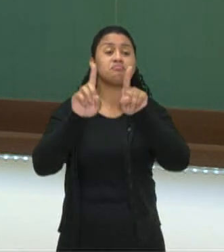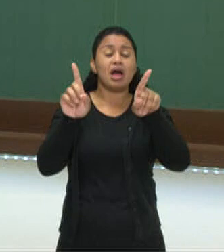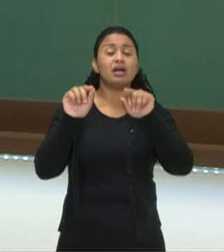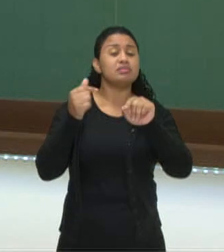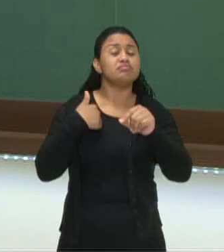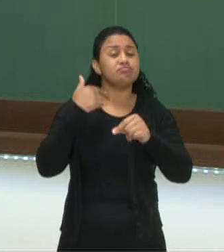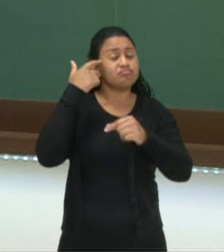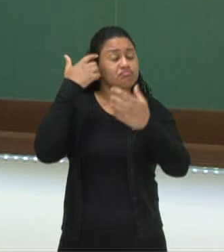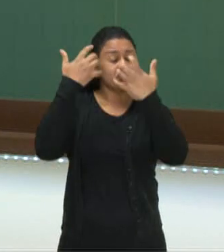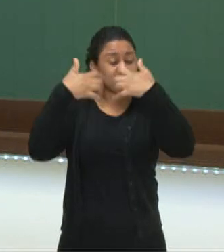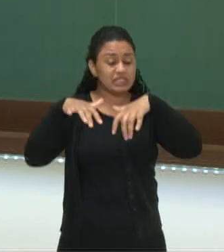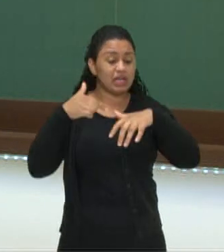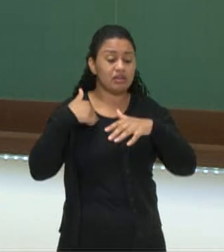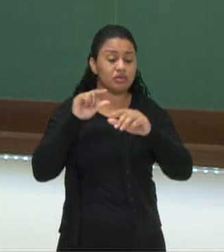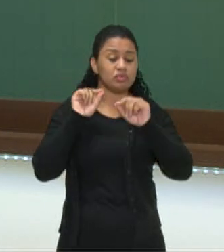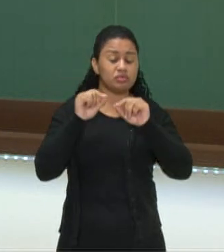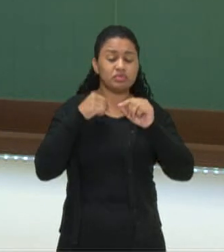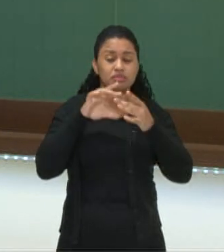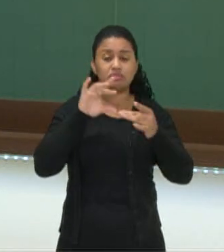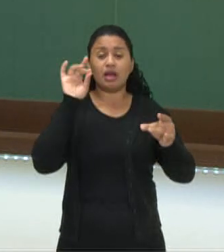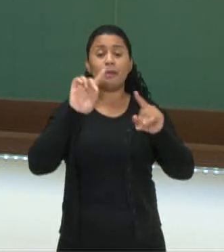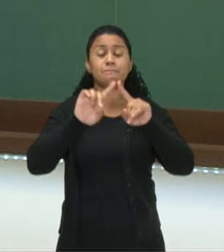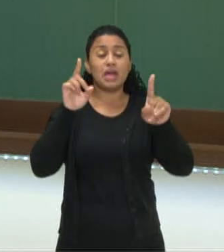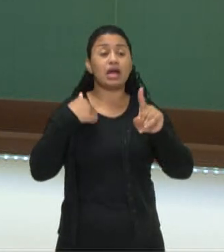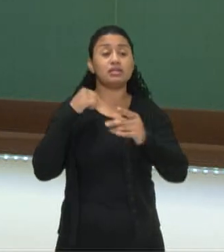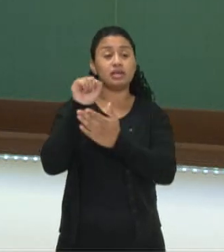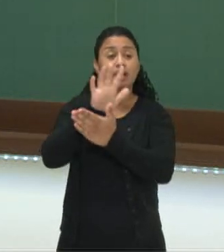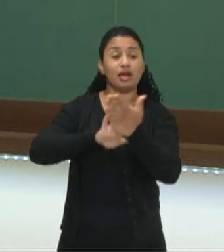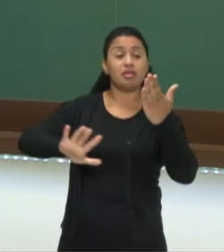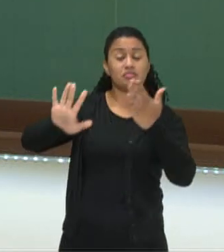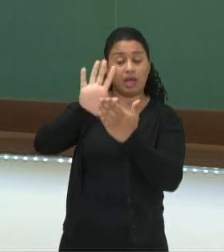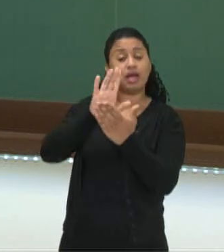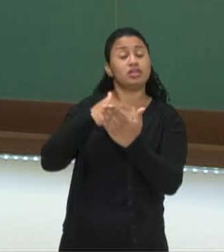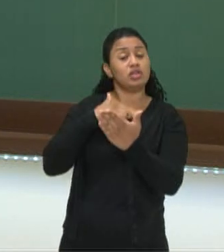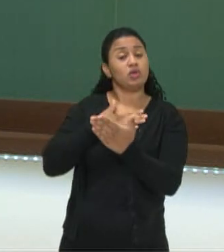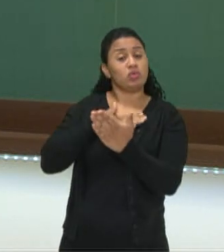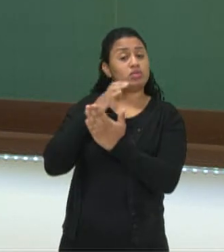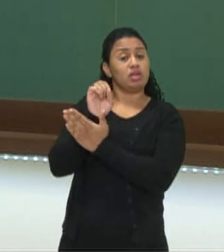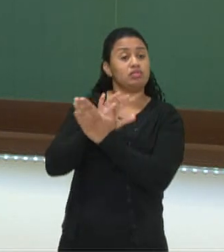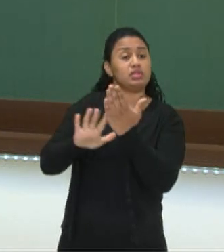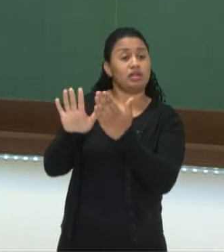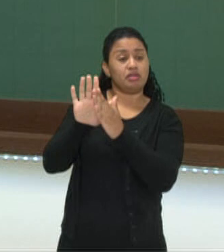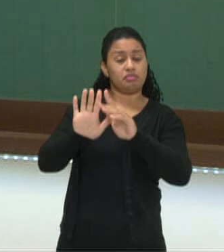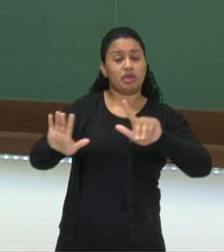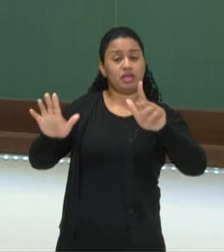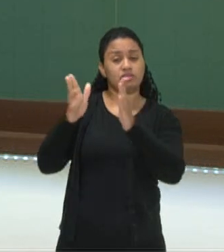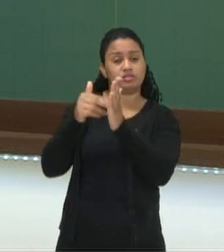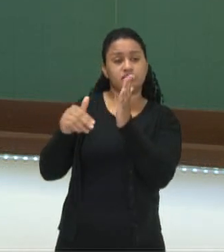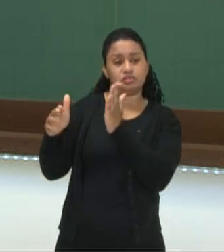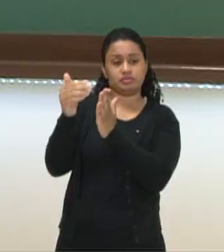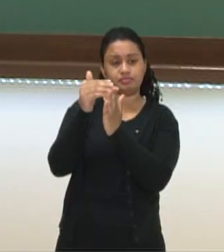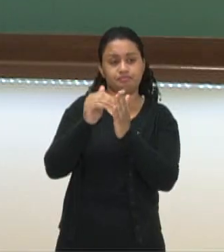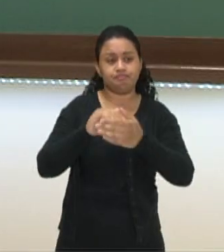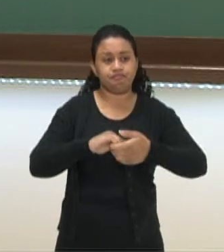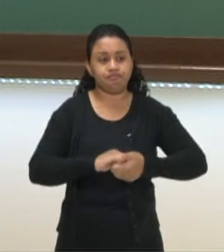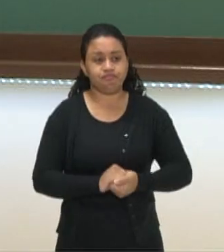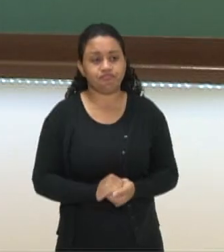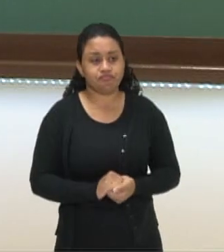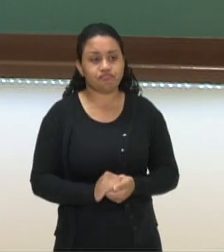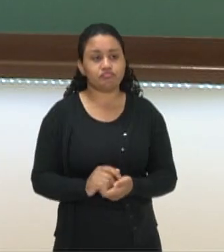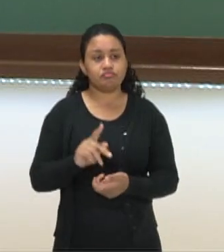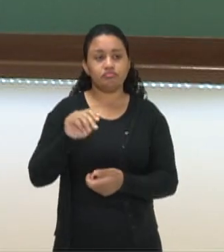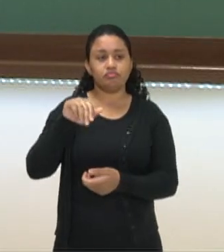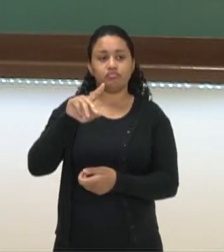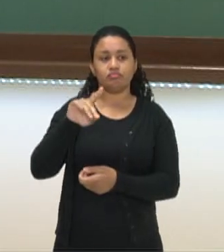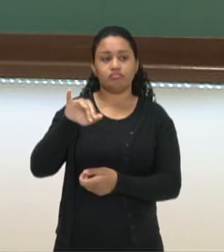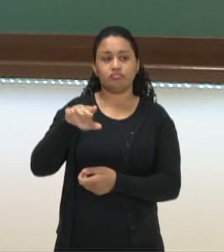pensava em ser abstrato, mas ele gostava muito da figuração, muito da imagem dentro da composição da pintura para ele. Kandinsky herdou uma